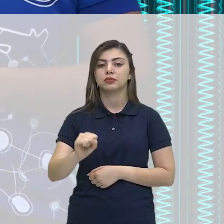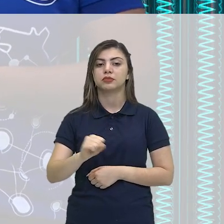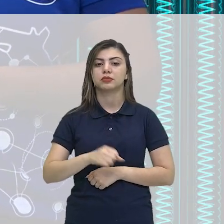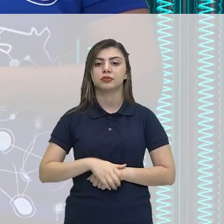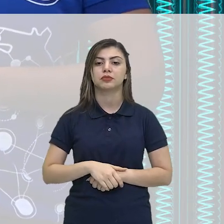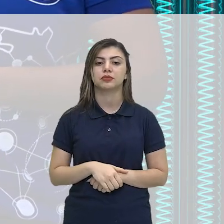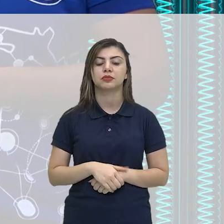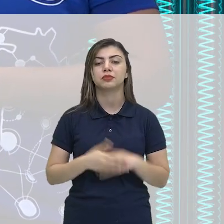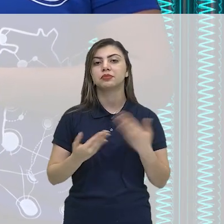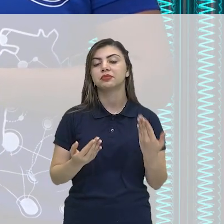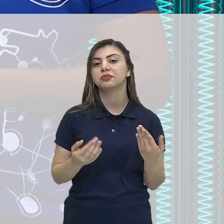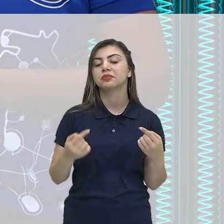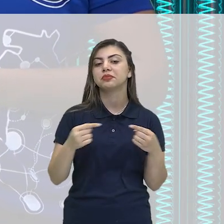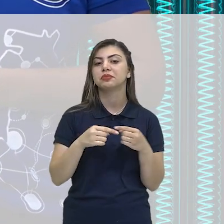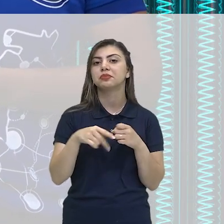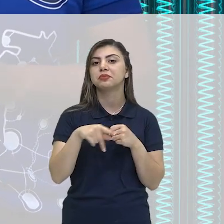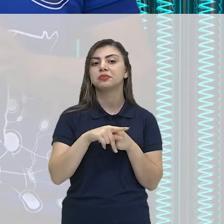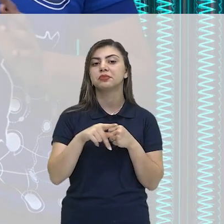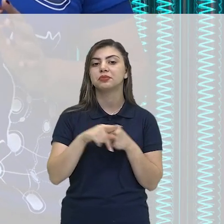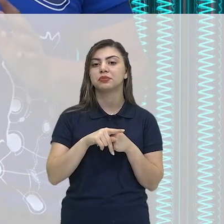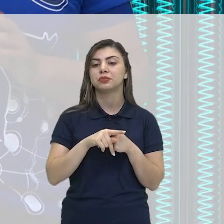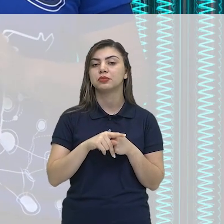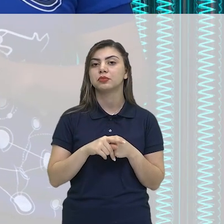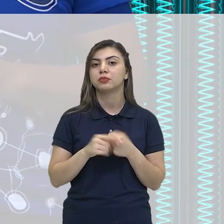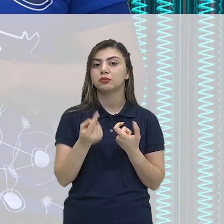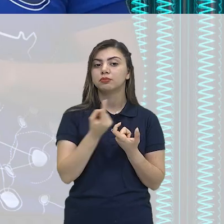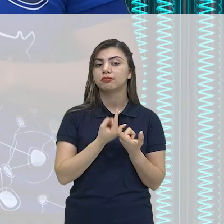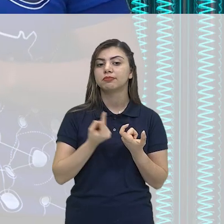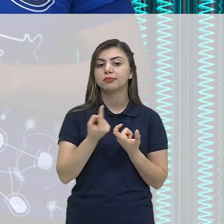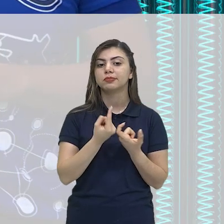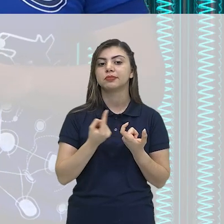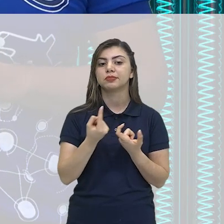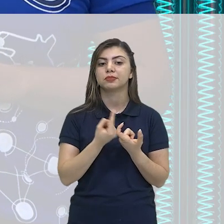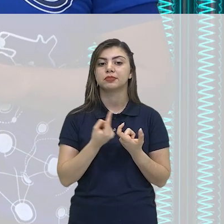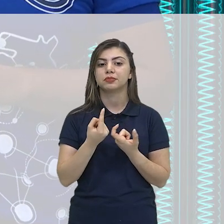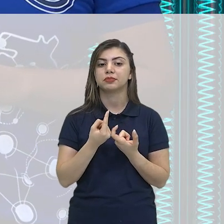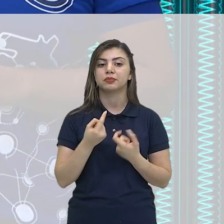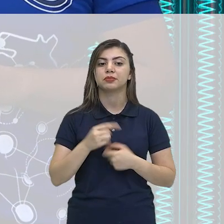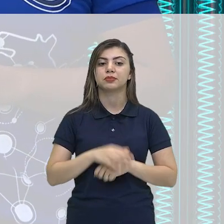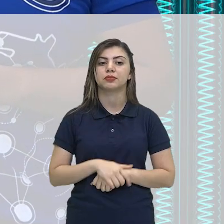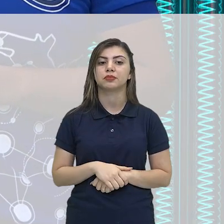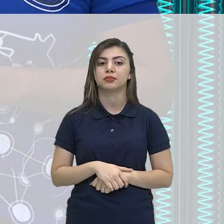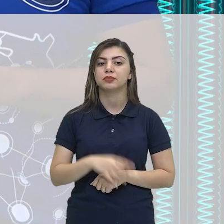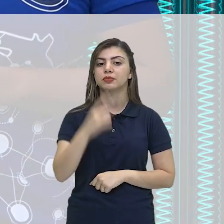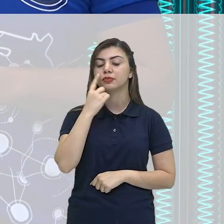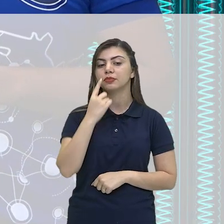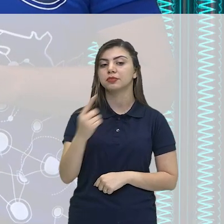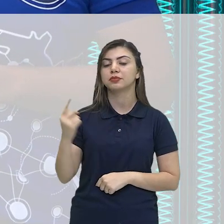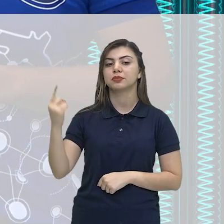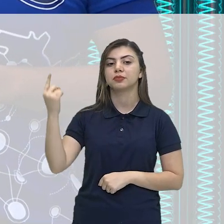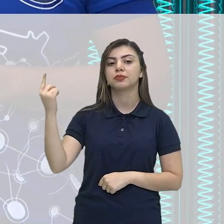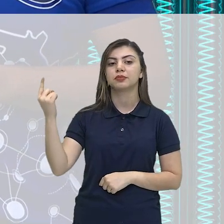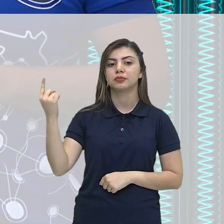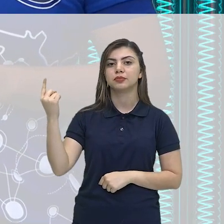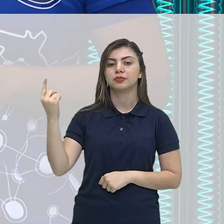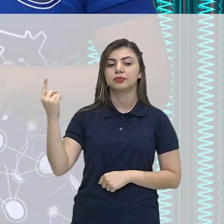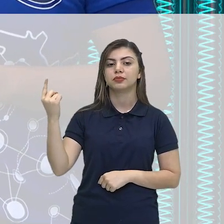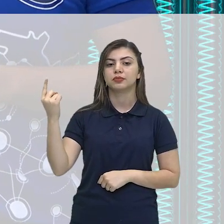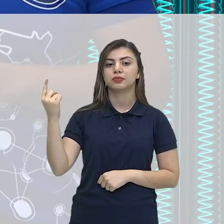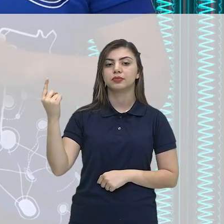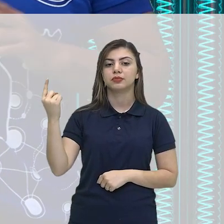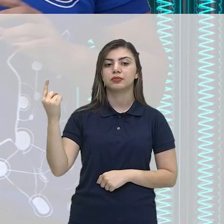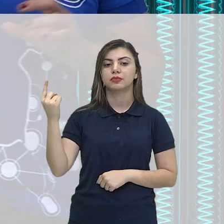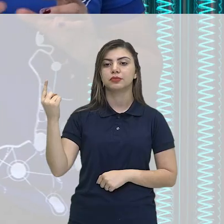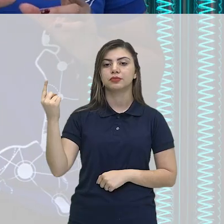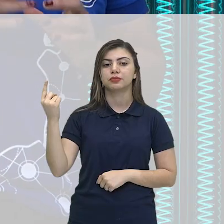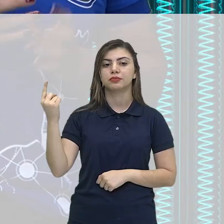temos pronomes que vão funcionar no singular. Então, o I, o you are, he, o she e o